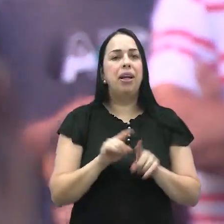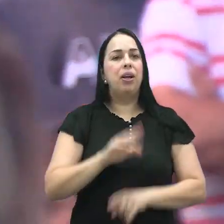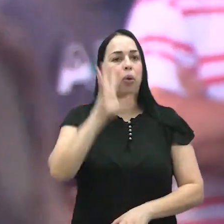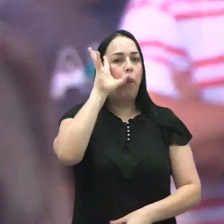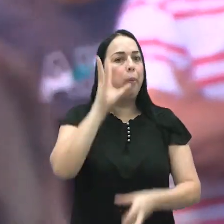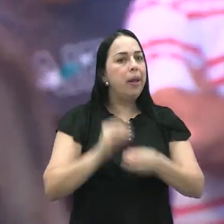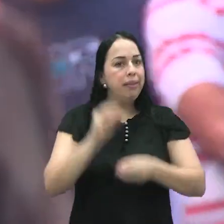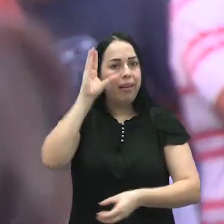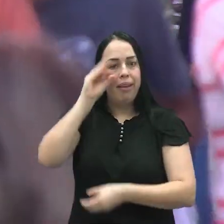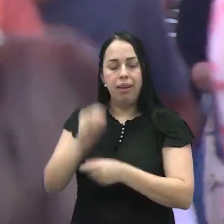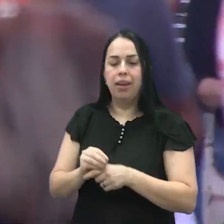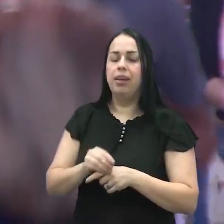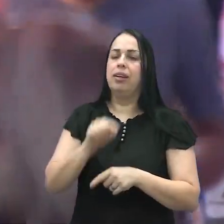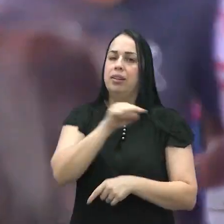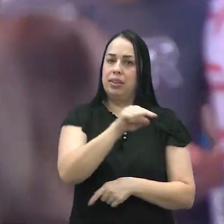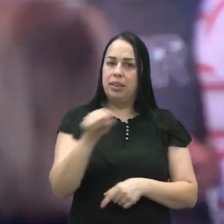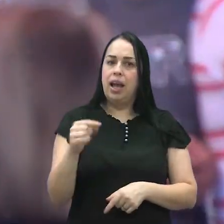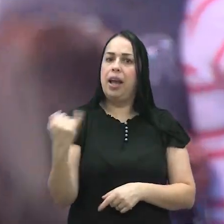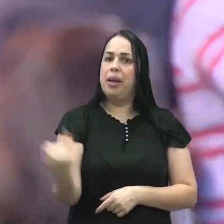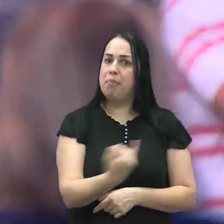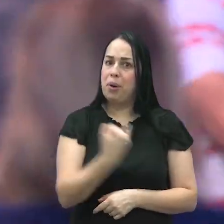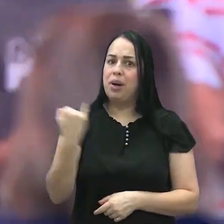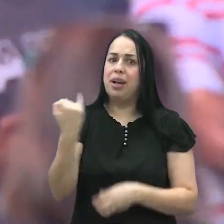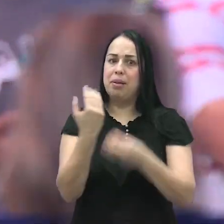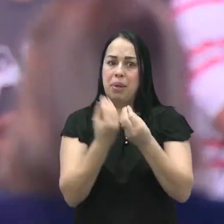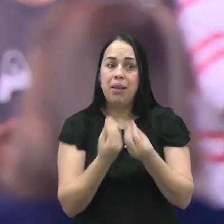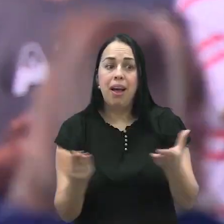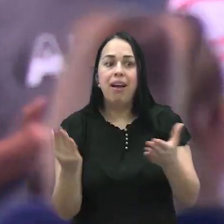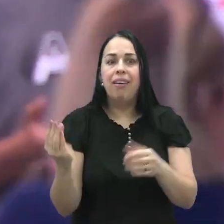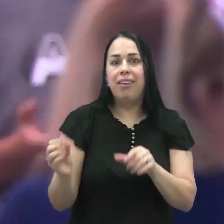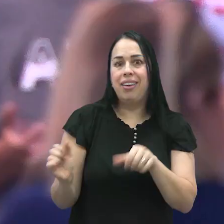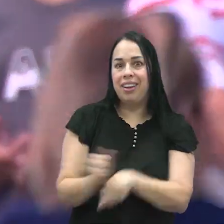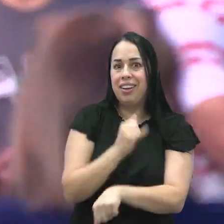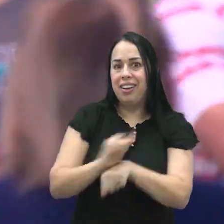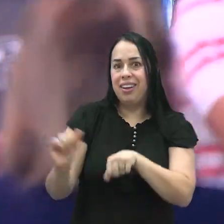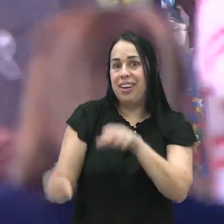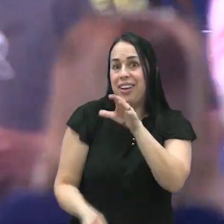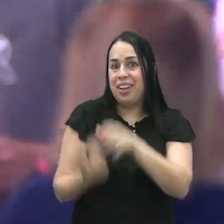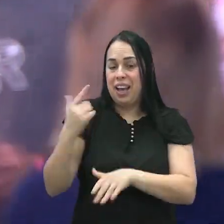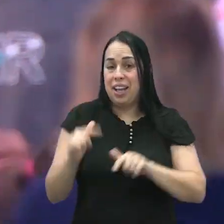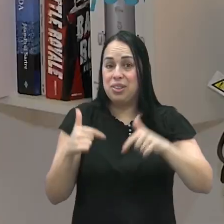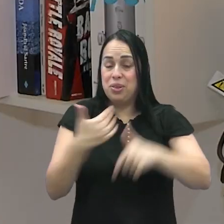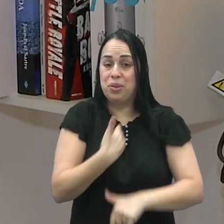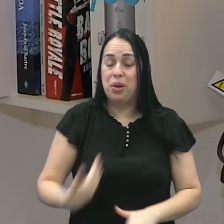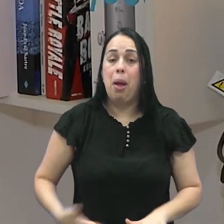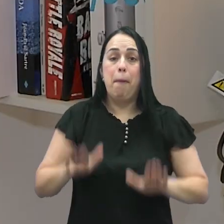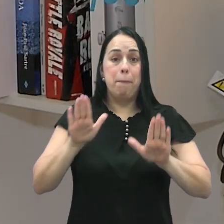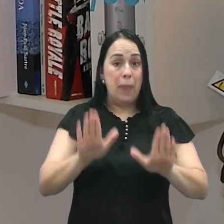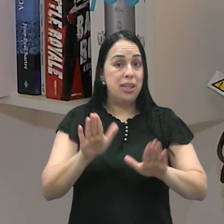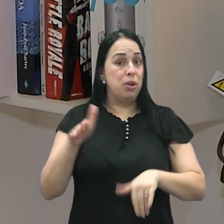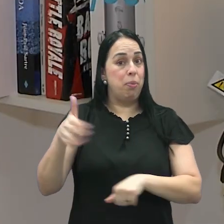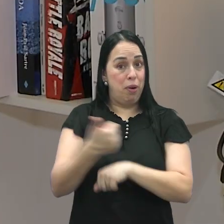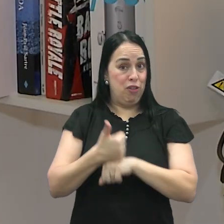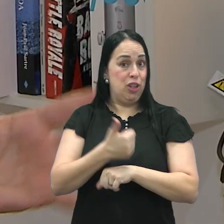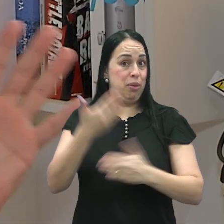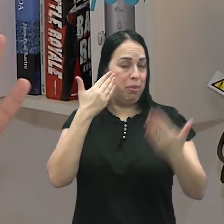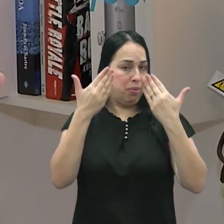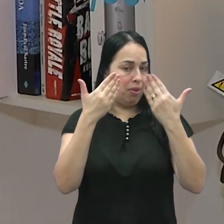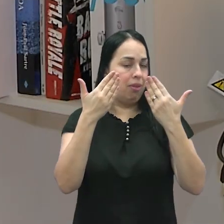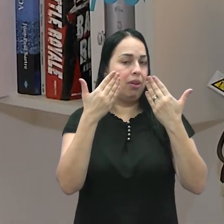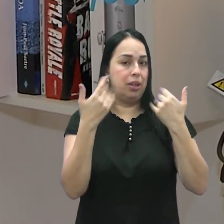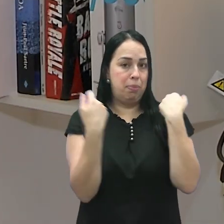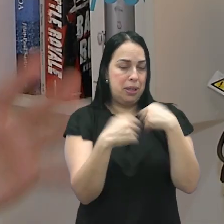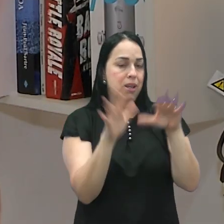problemas de saúde mental é um passo importante para propor soluções e políticas públicas. Mas o psicólogo destaca